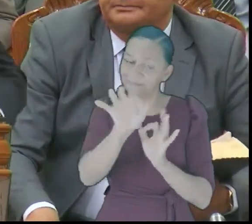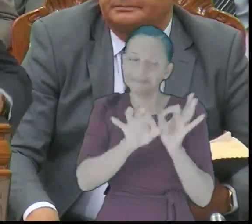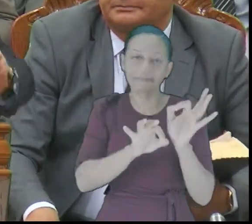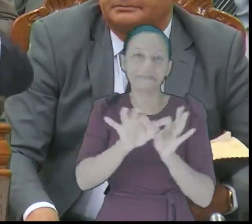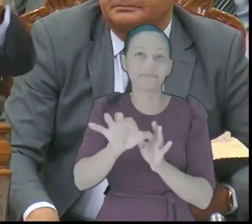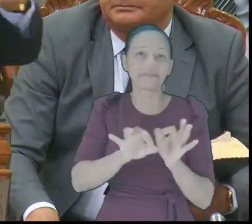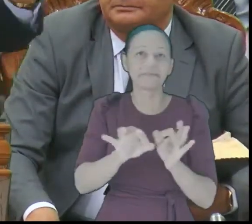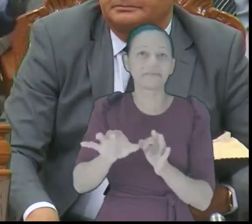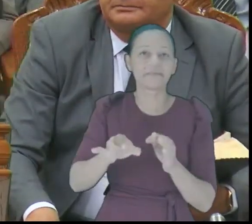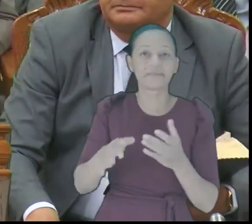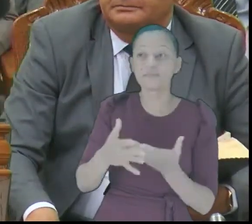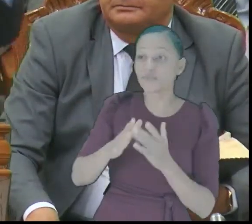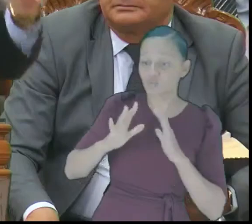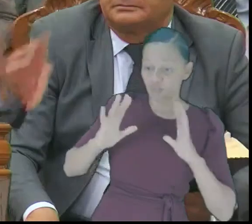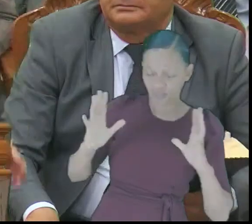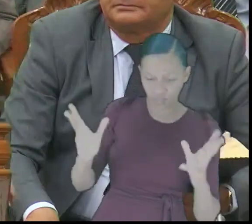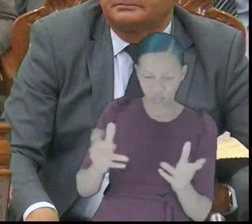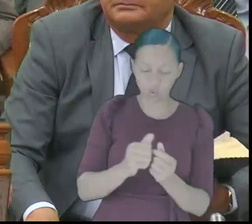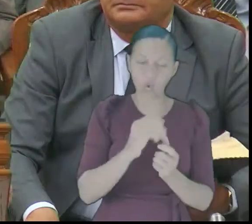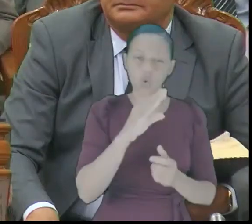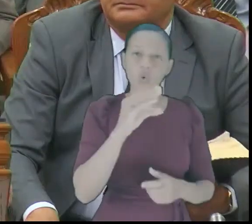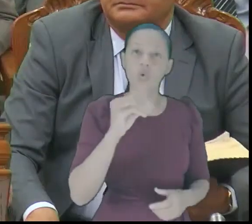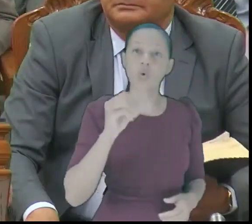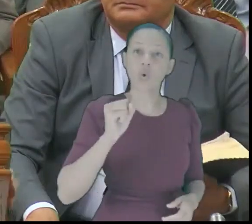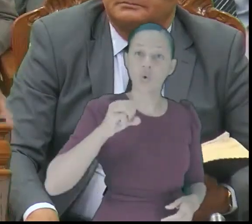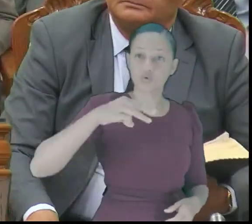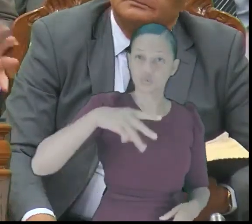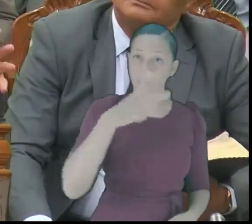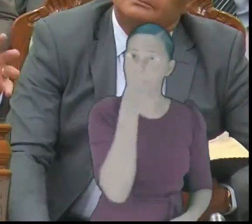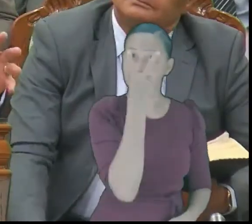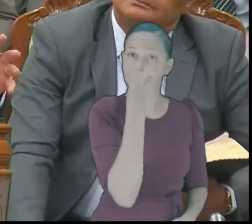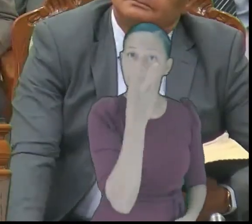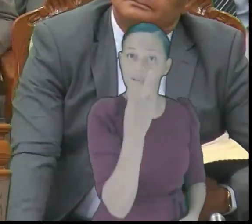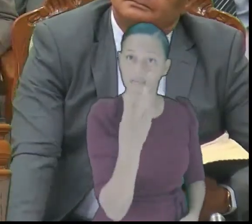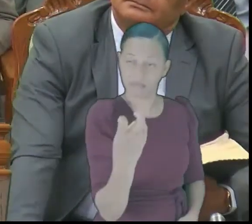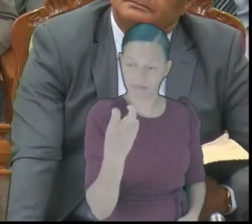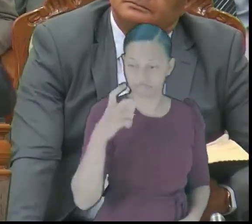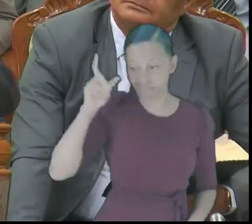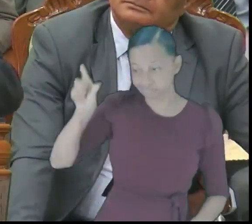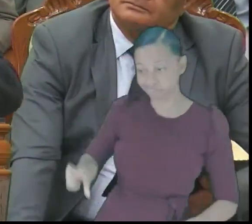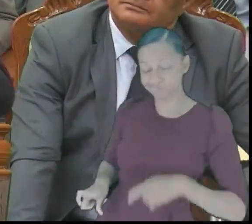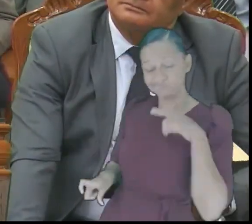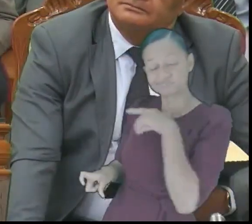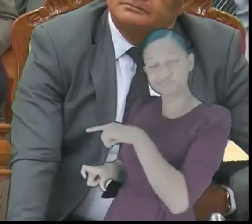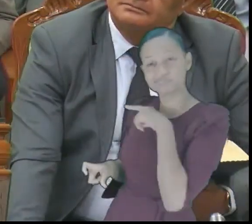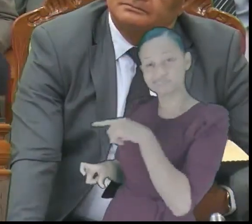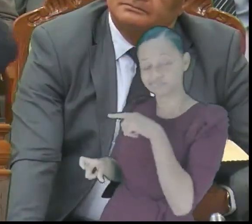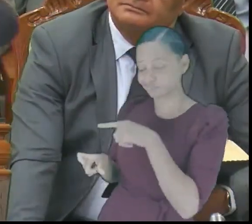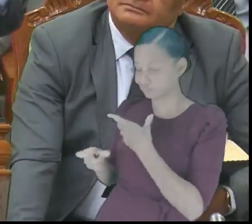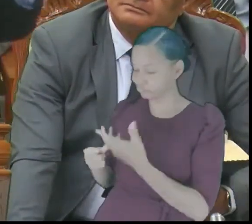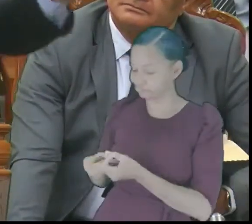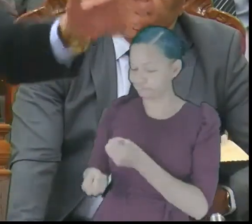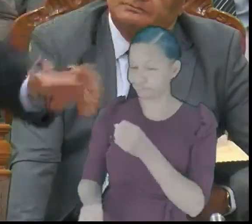Porque quem primeiro chamou o mundo de cosmos foi Platão. Diz que Platão foi quem chamou a criação de Deus de